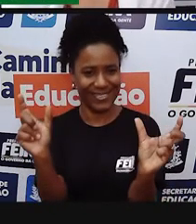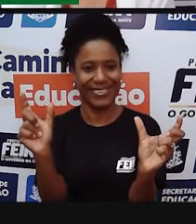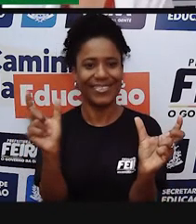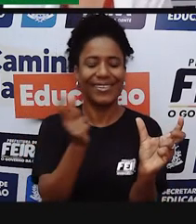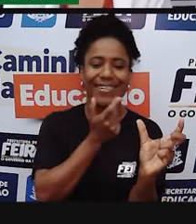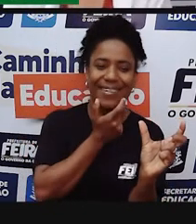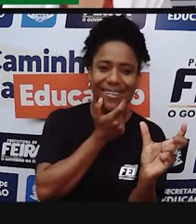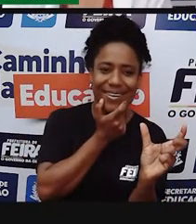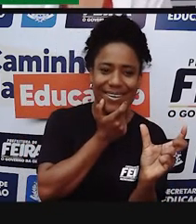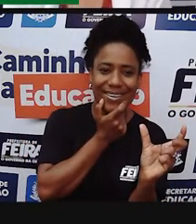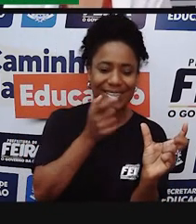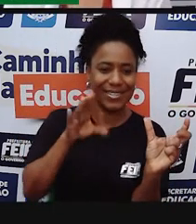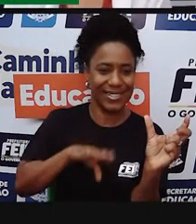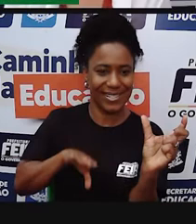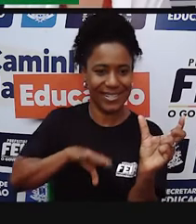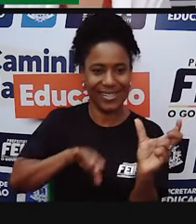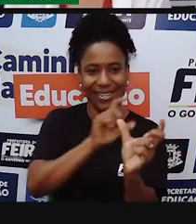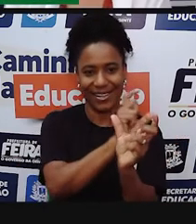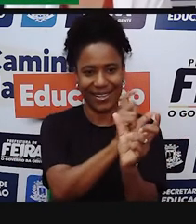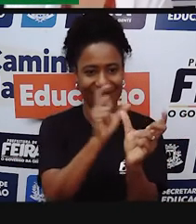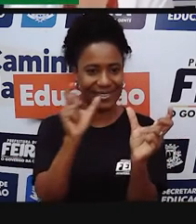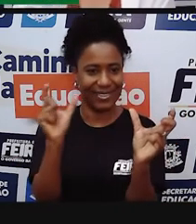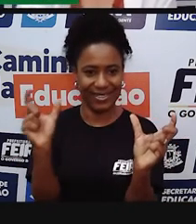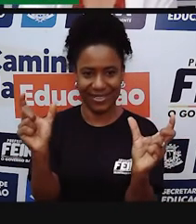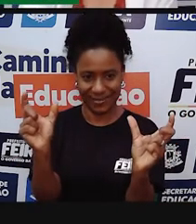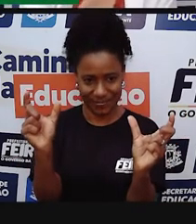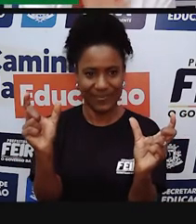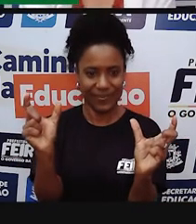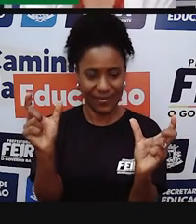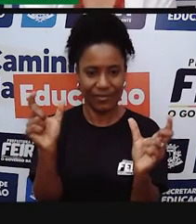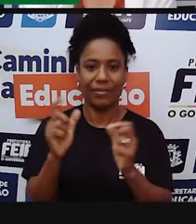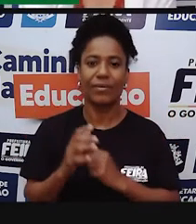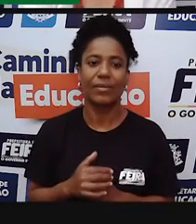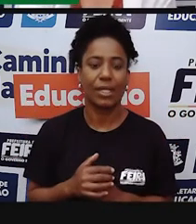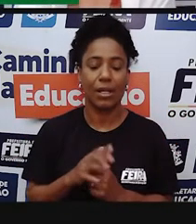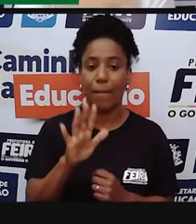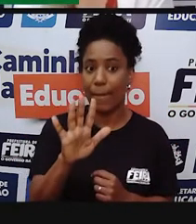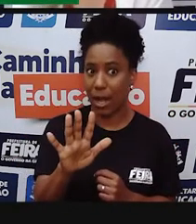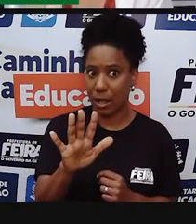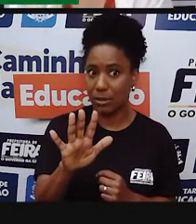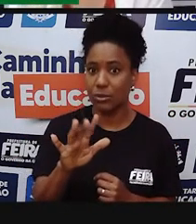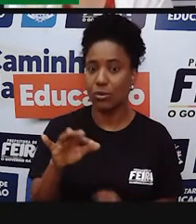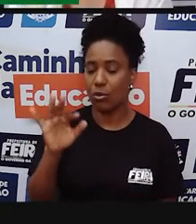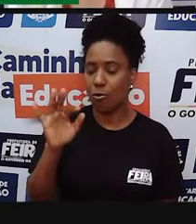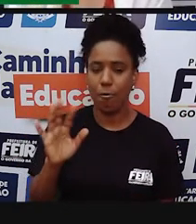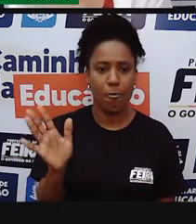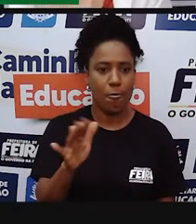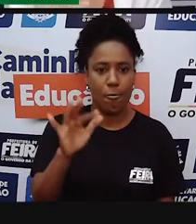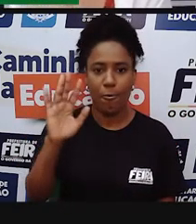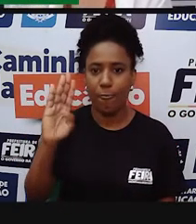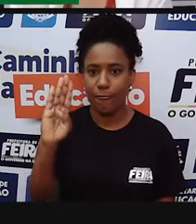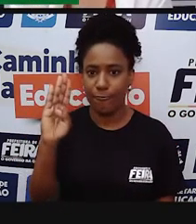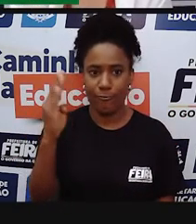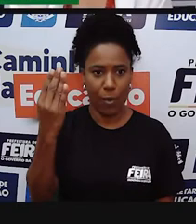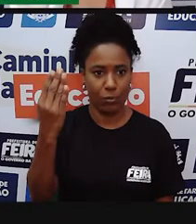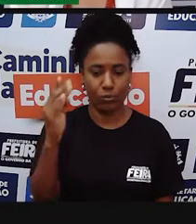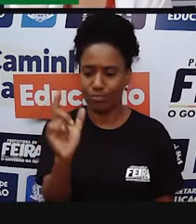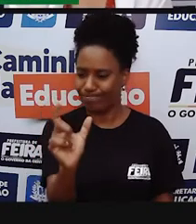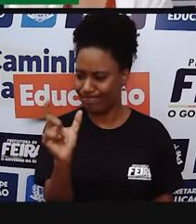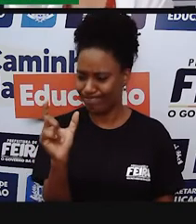e o significado é o mesmo por falso combinar para o contrário Ela se parece como